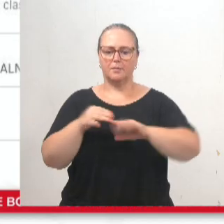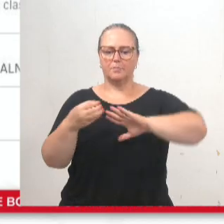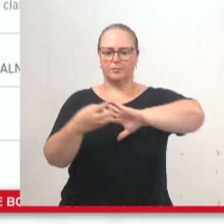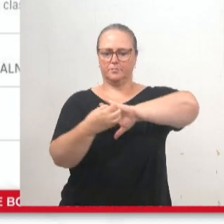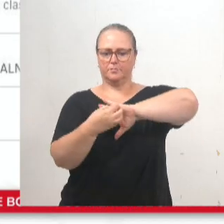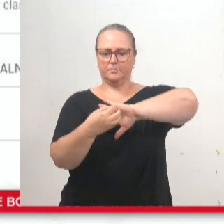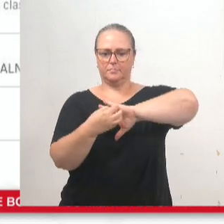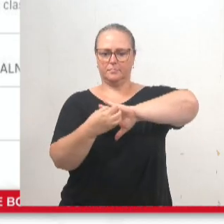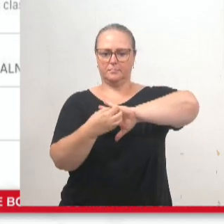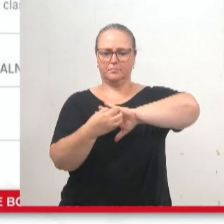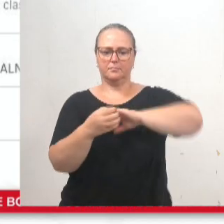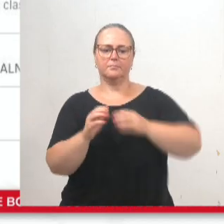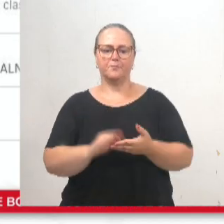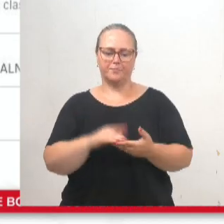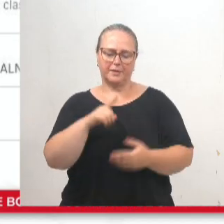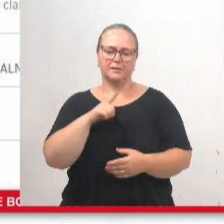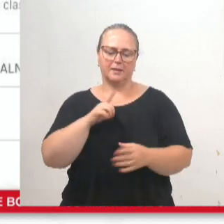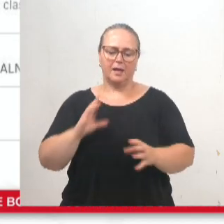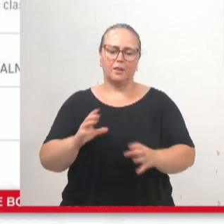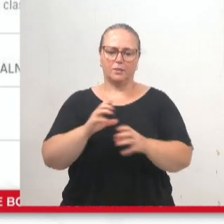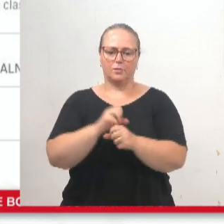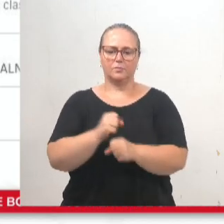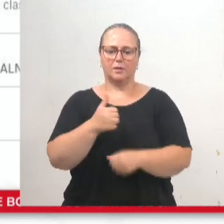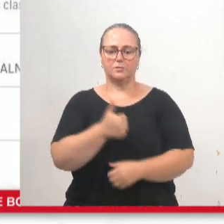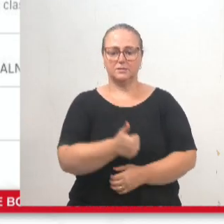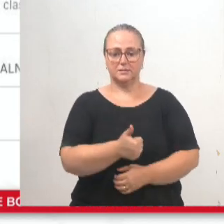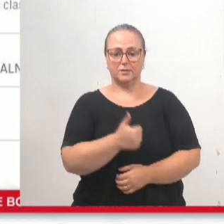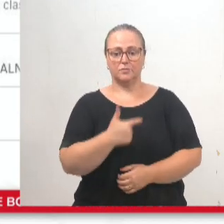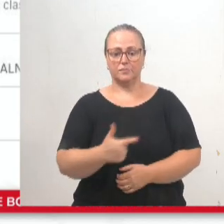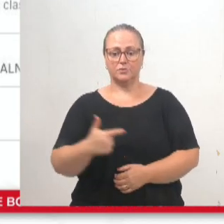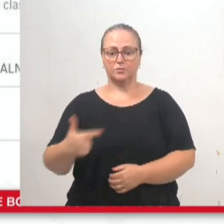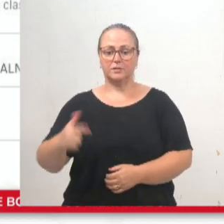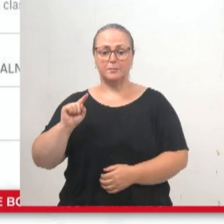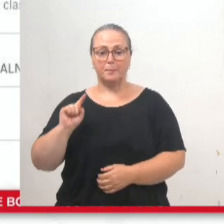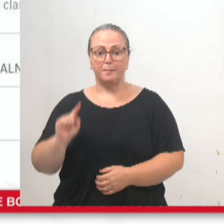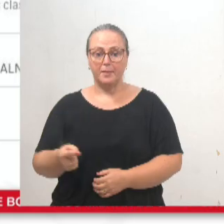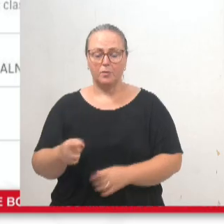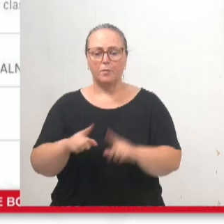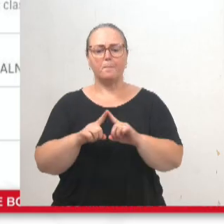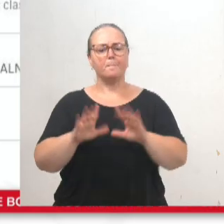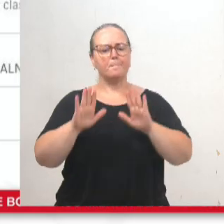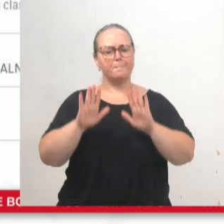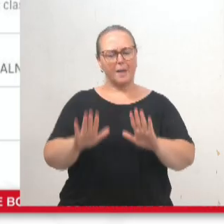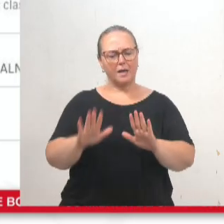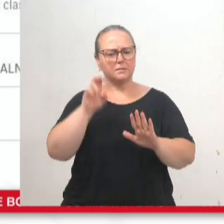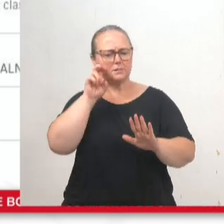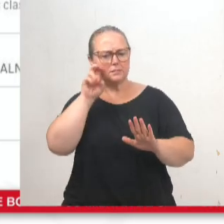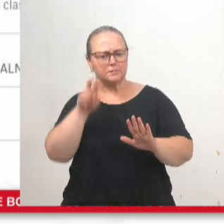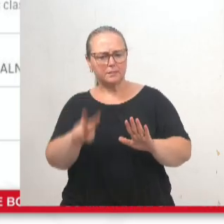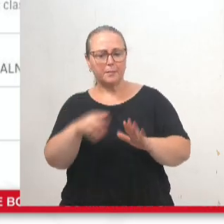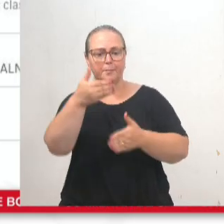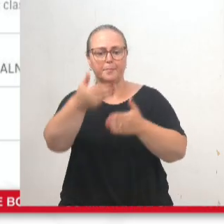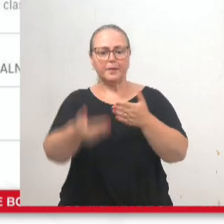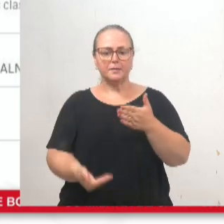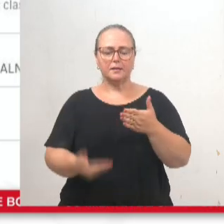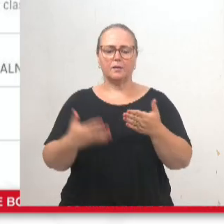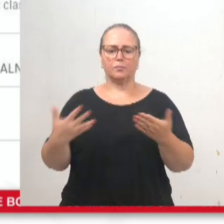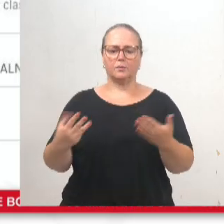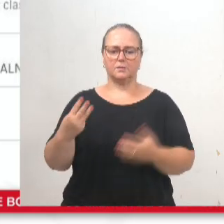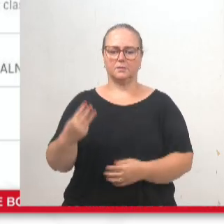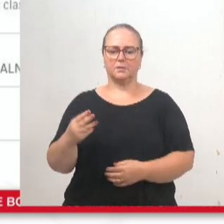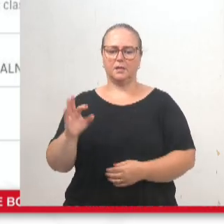de 122 mil ligações nesse período. Só que os senhores verifiquem que o índice de ligações perdidas, ele baixou para